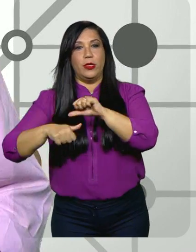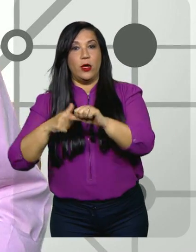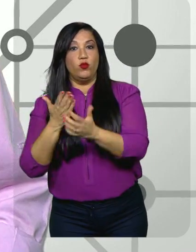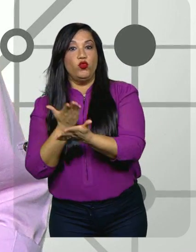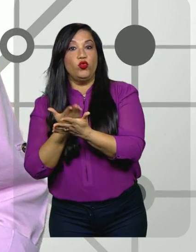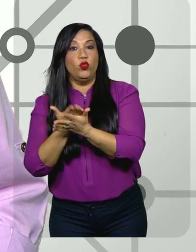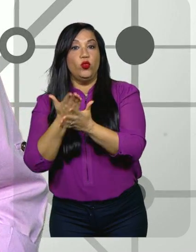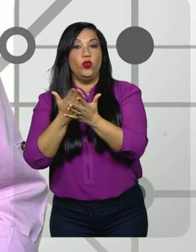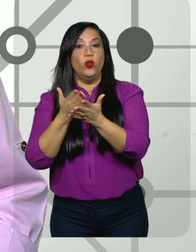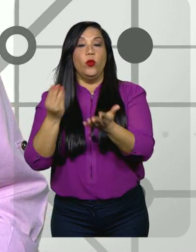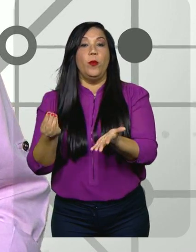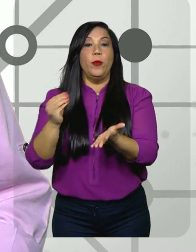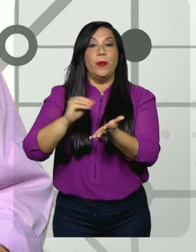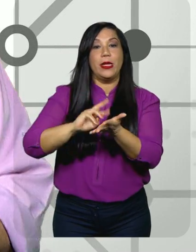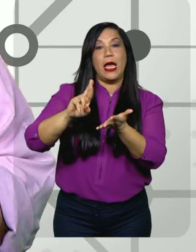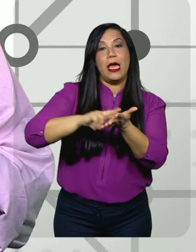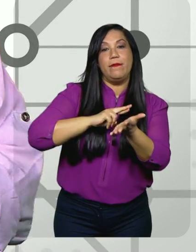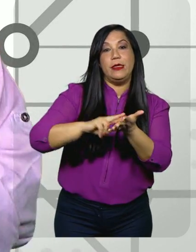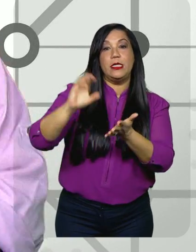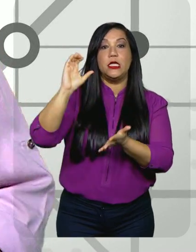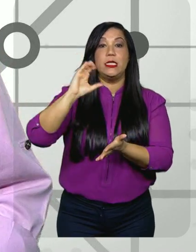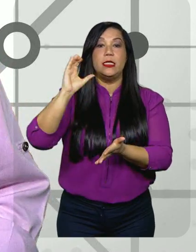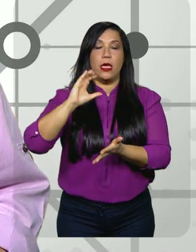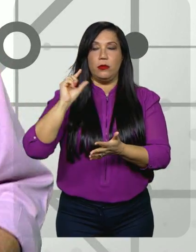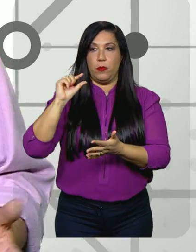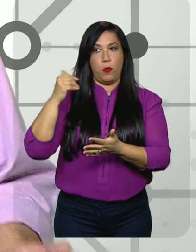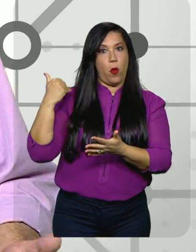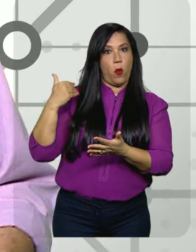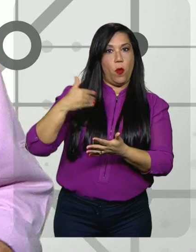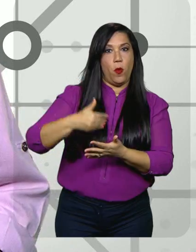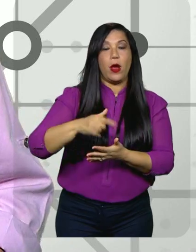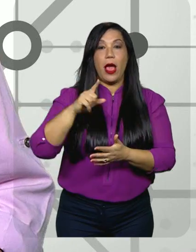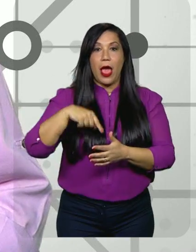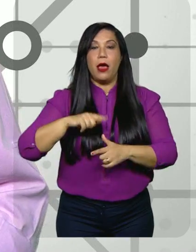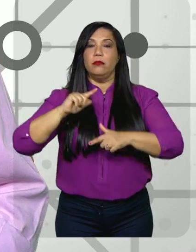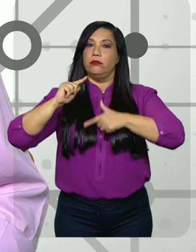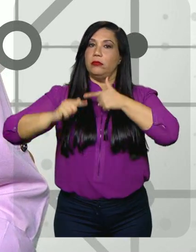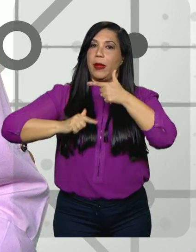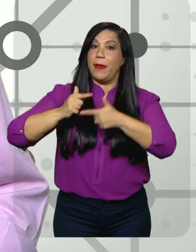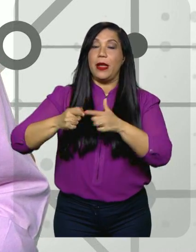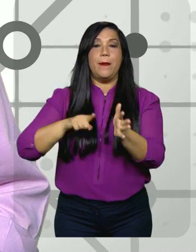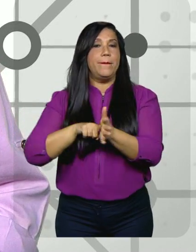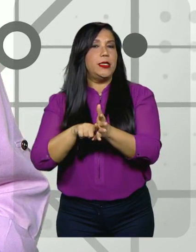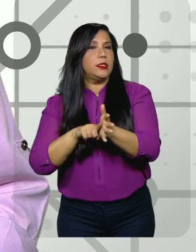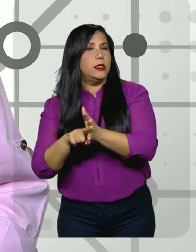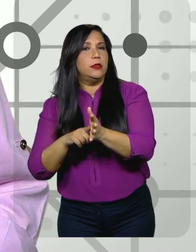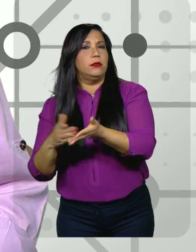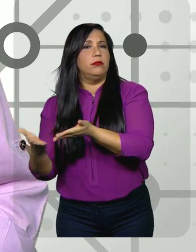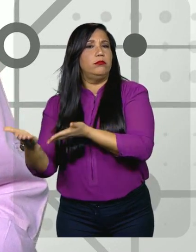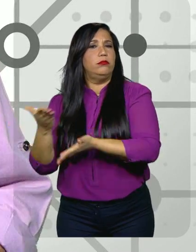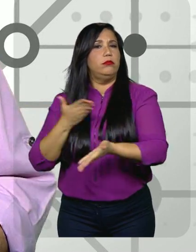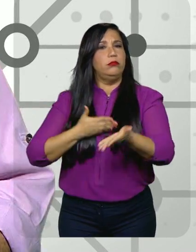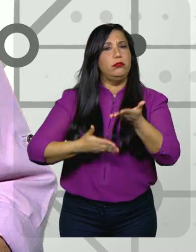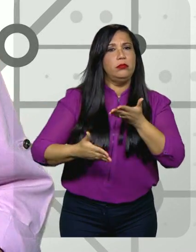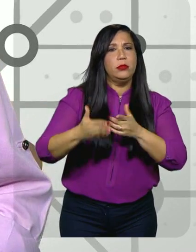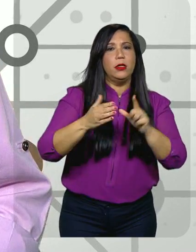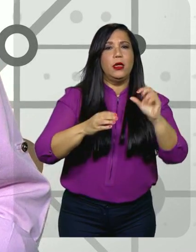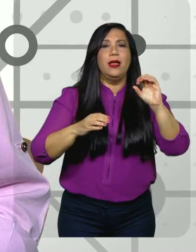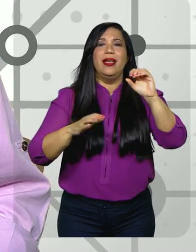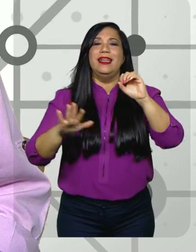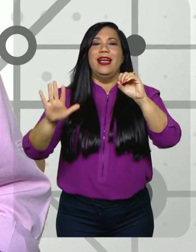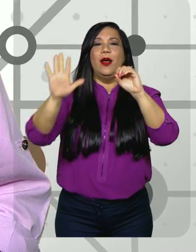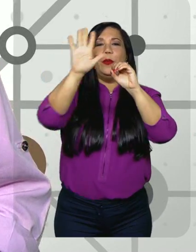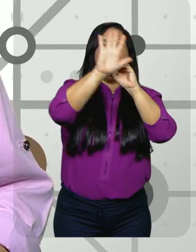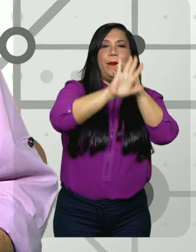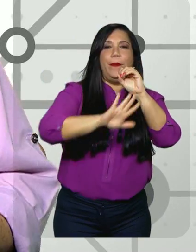estudo publicado na revista Science recentemente, fruto de uma pesquisa colaborativa de astrônomos da Universidade